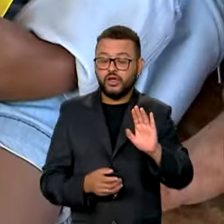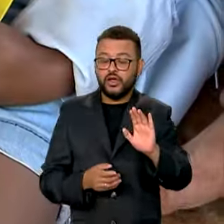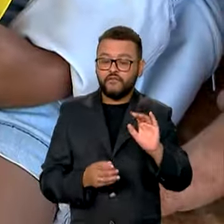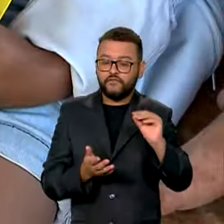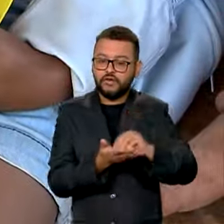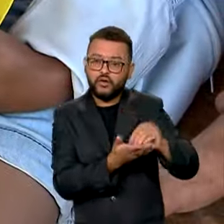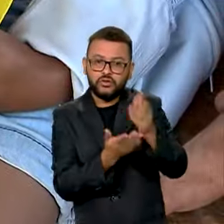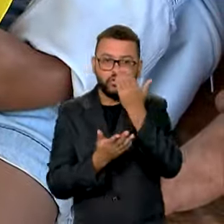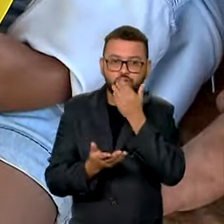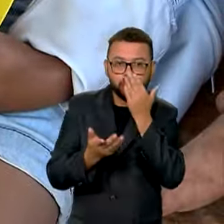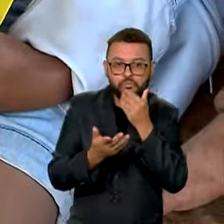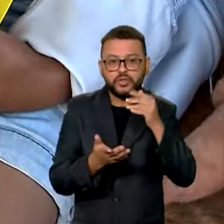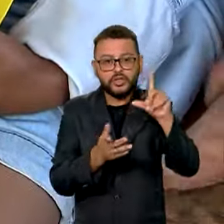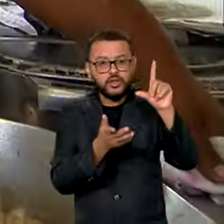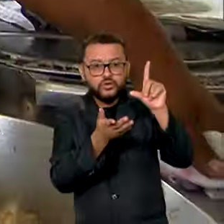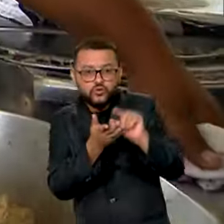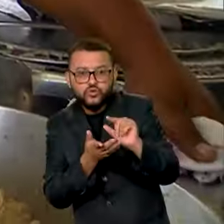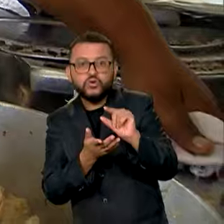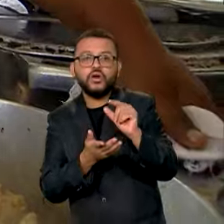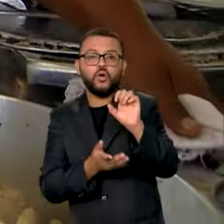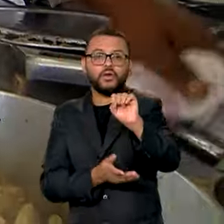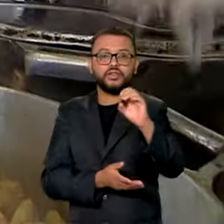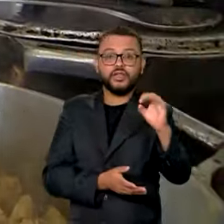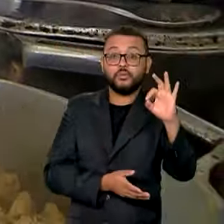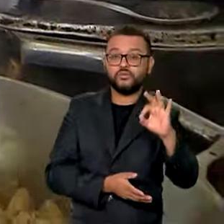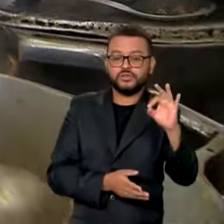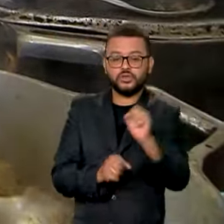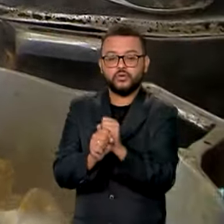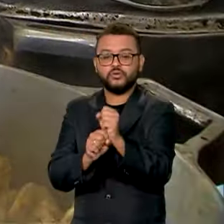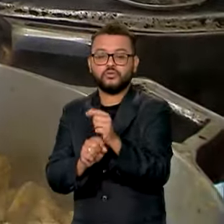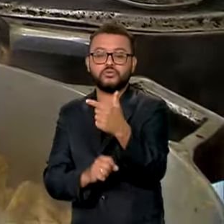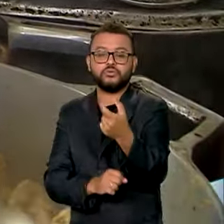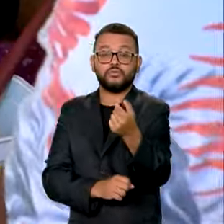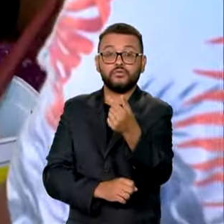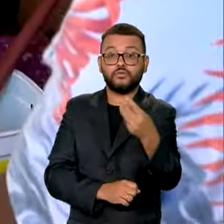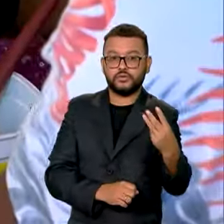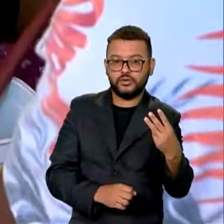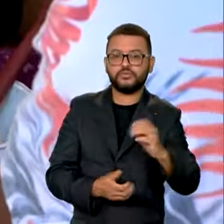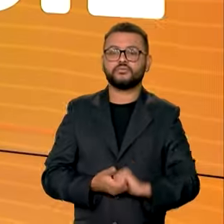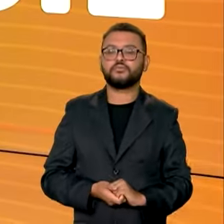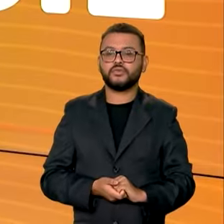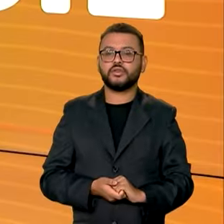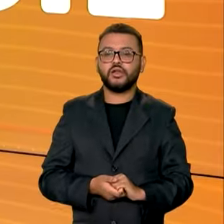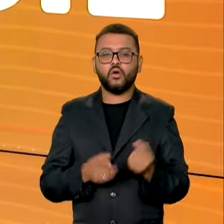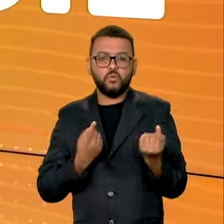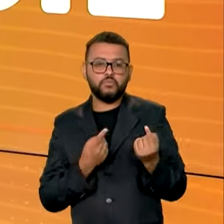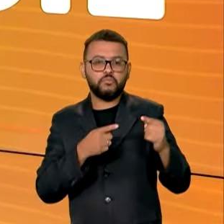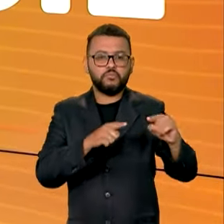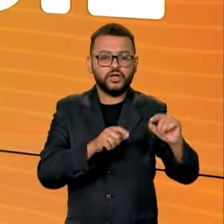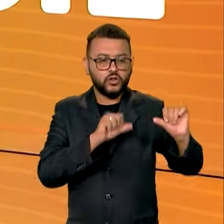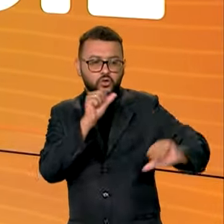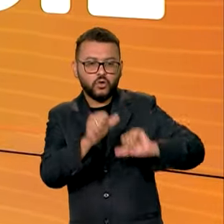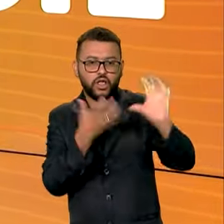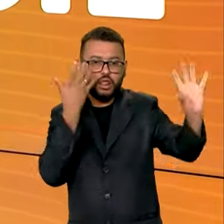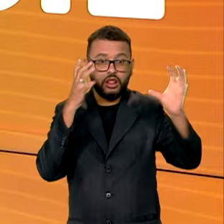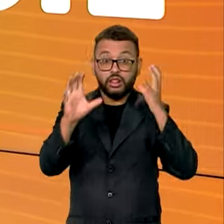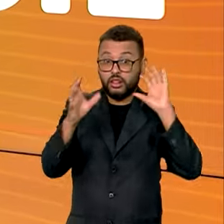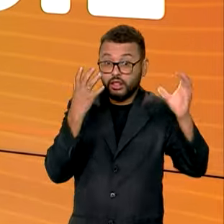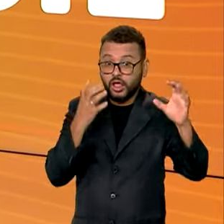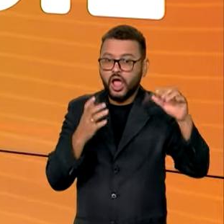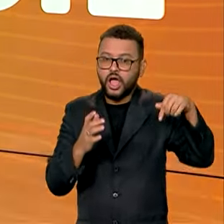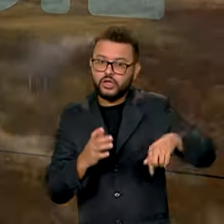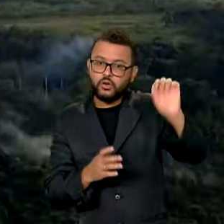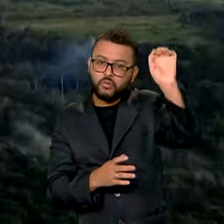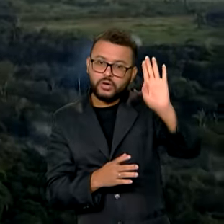de insegurança alimentar severa cai mais de 80% em 2023. Combate às mudanças